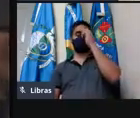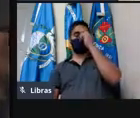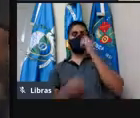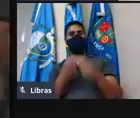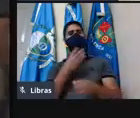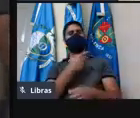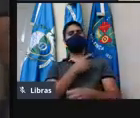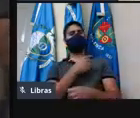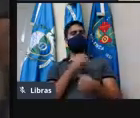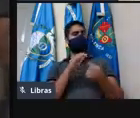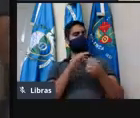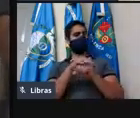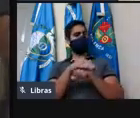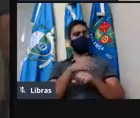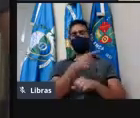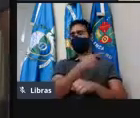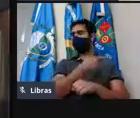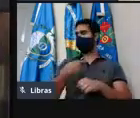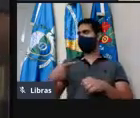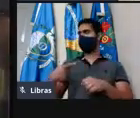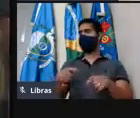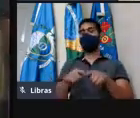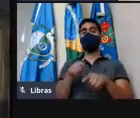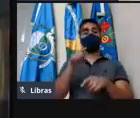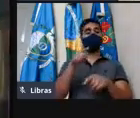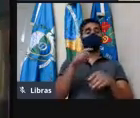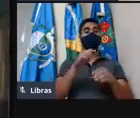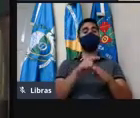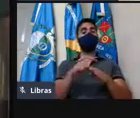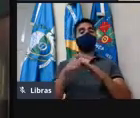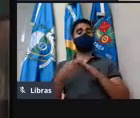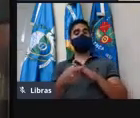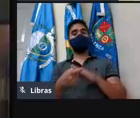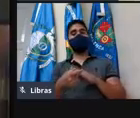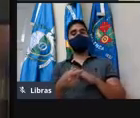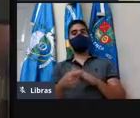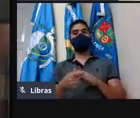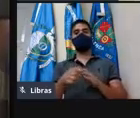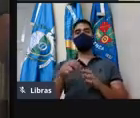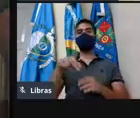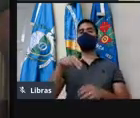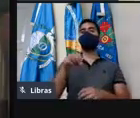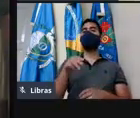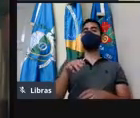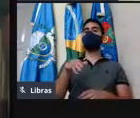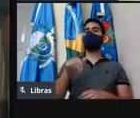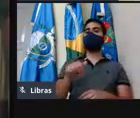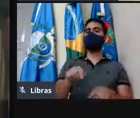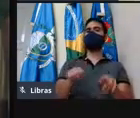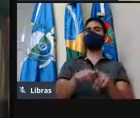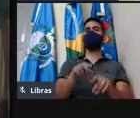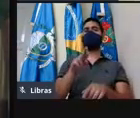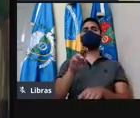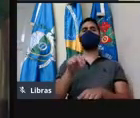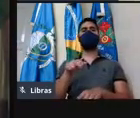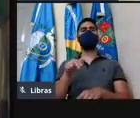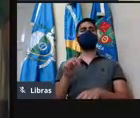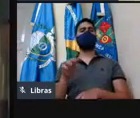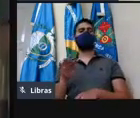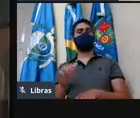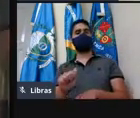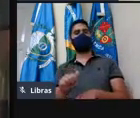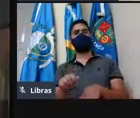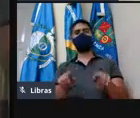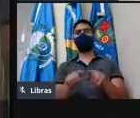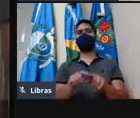noite. Cumprimentar a todos que estão nas redes sociais, cumprimentando a dona Moema, a Renata, o Tony de Conservatório,